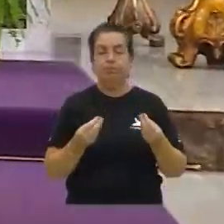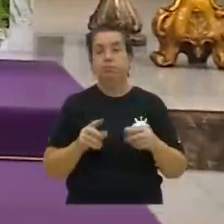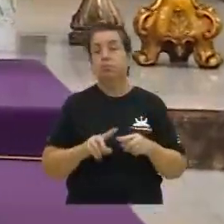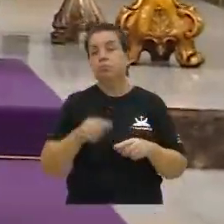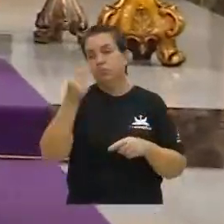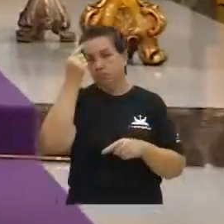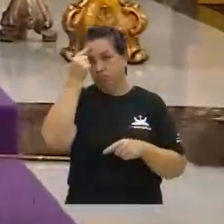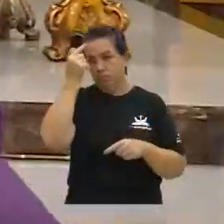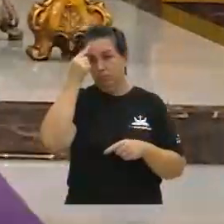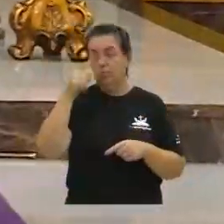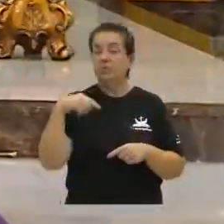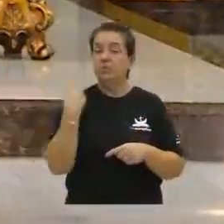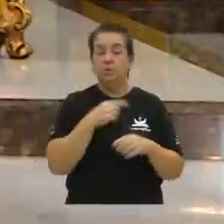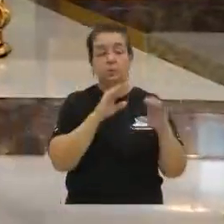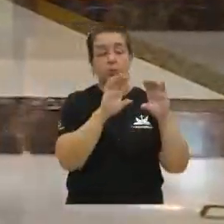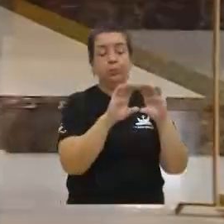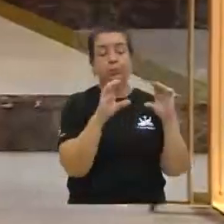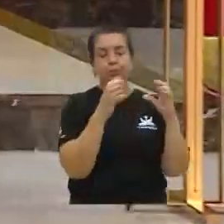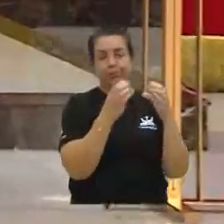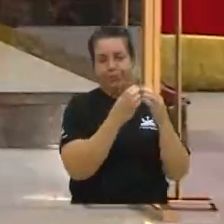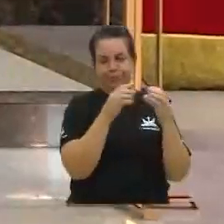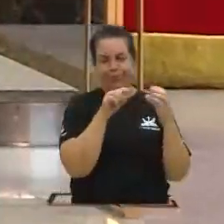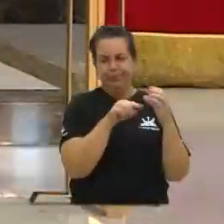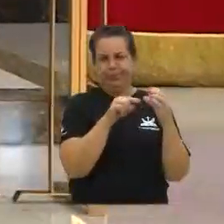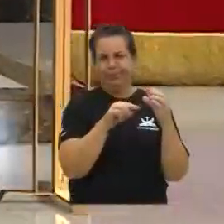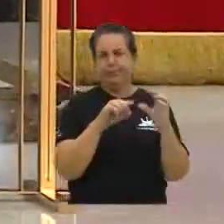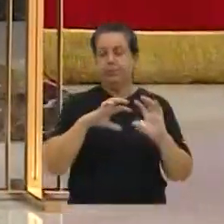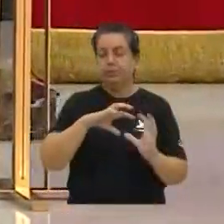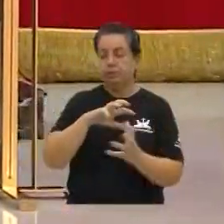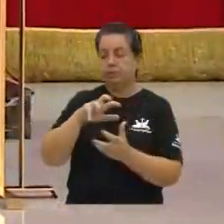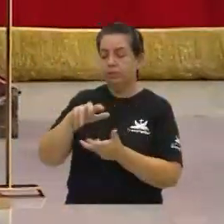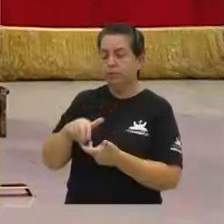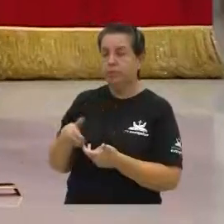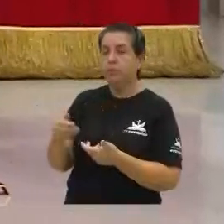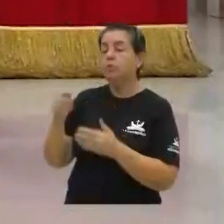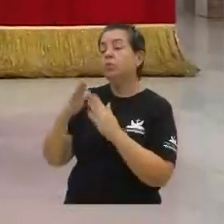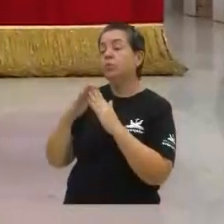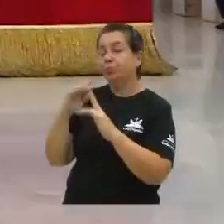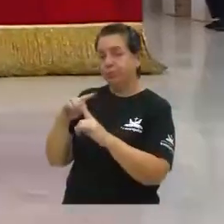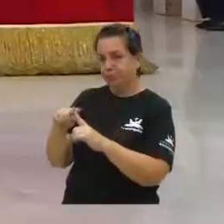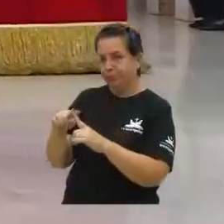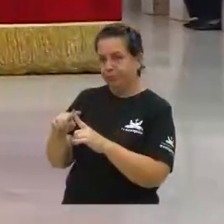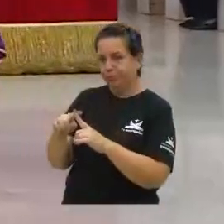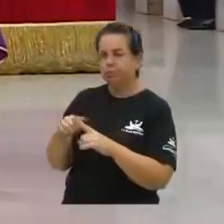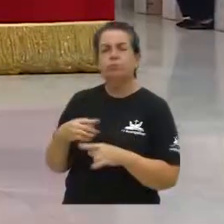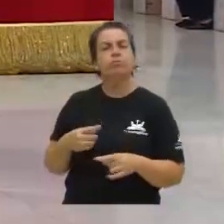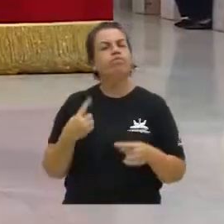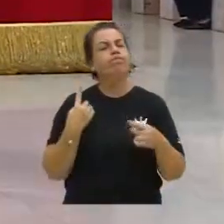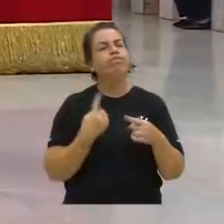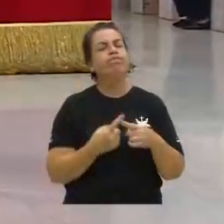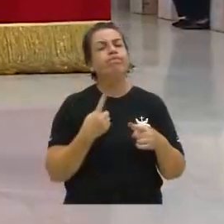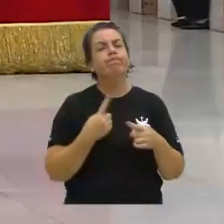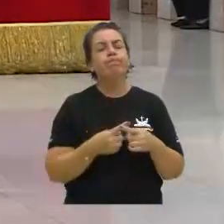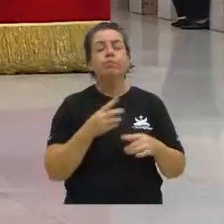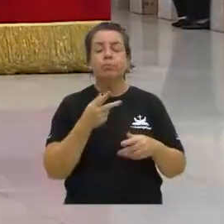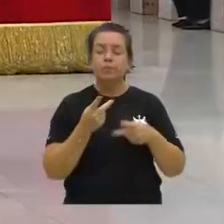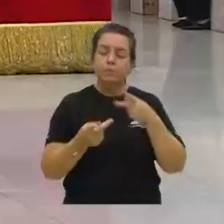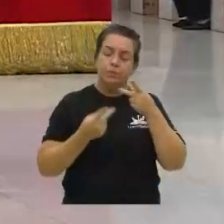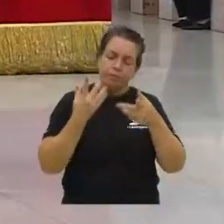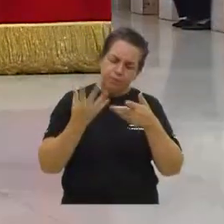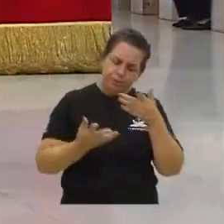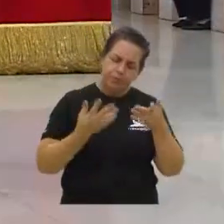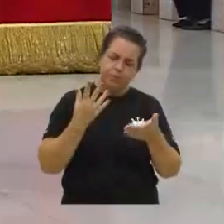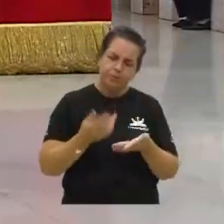nas nossas comunidades. Pensemos no mundo eclesial. Por que que tem se falado tanto